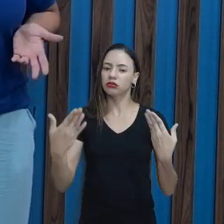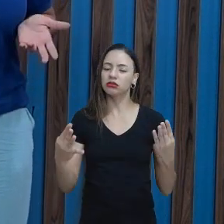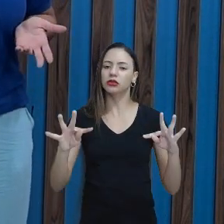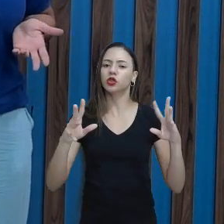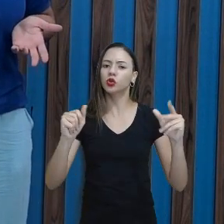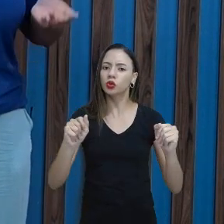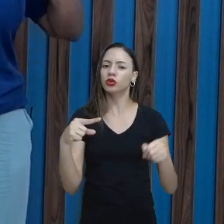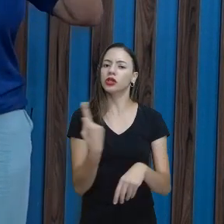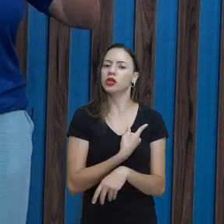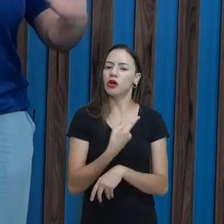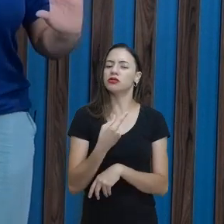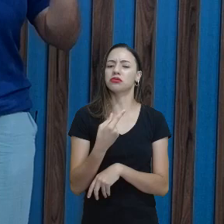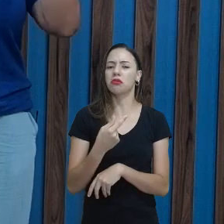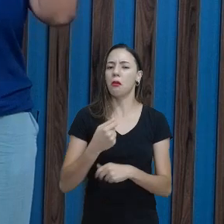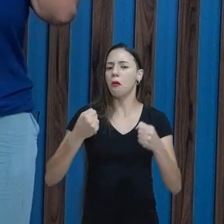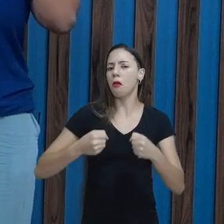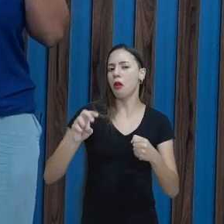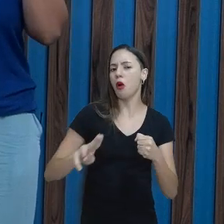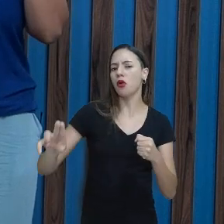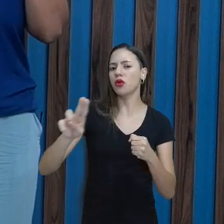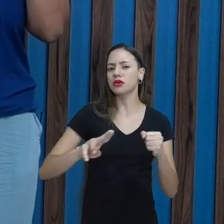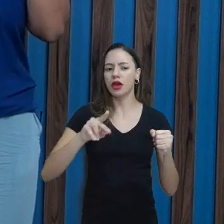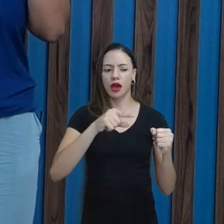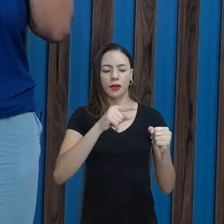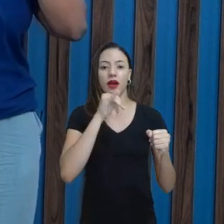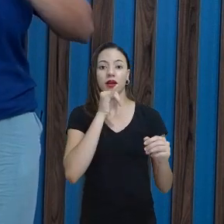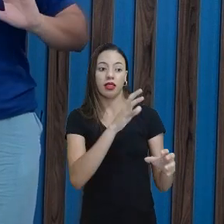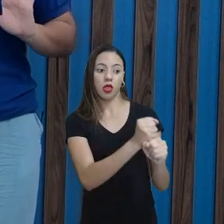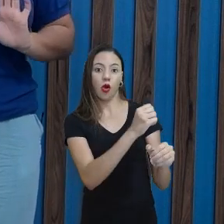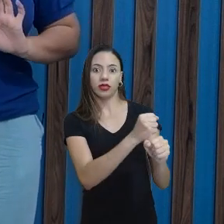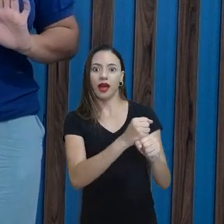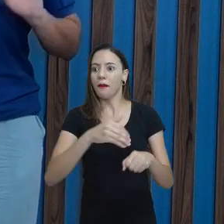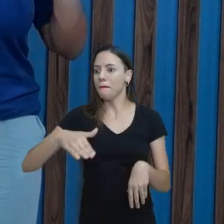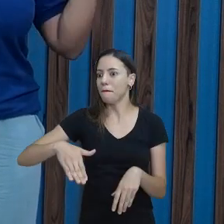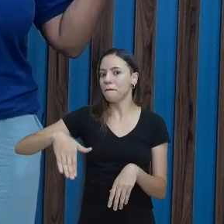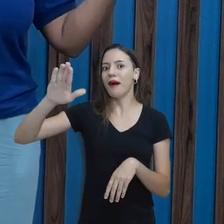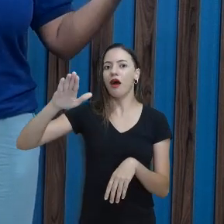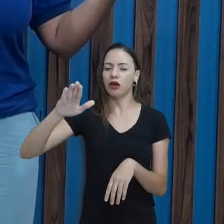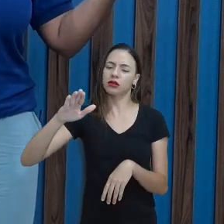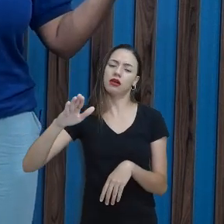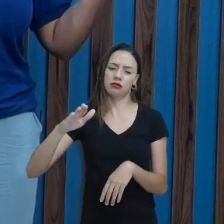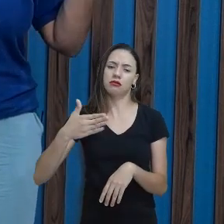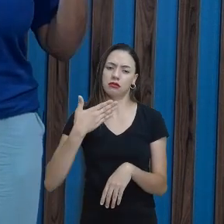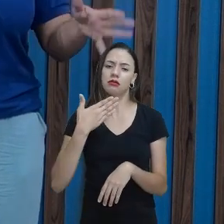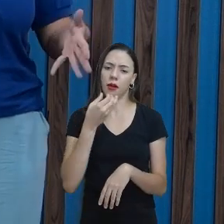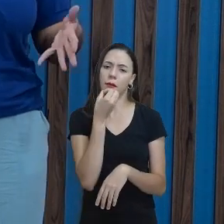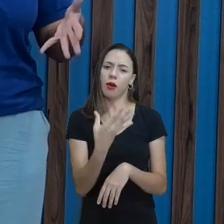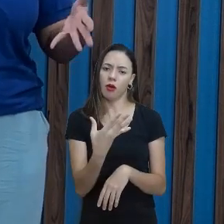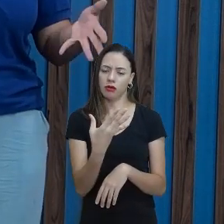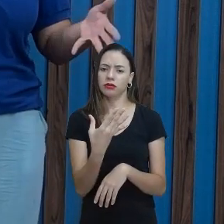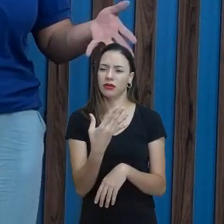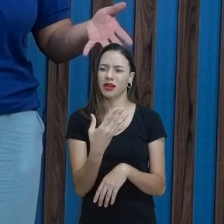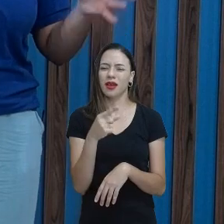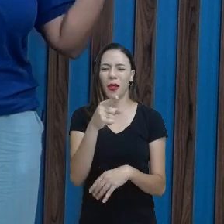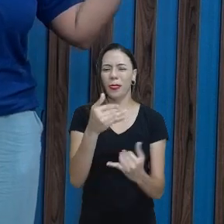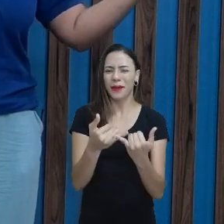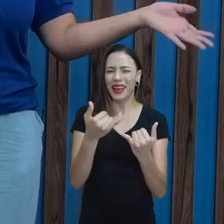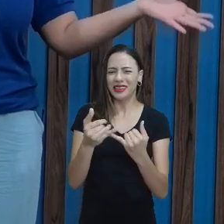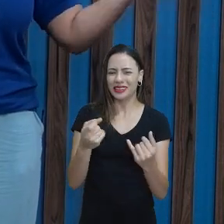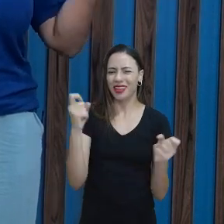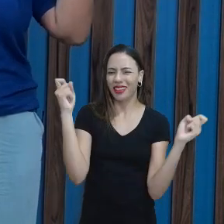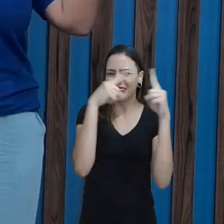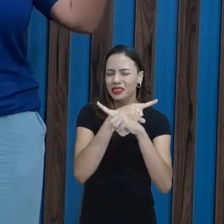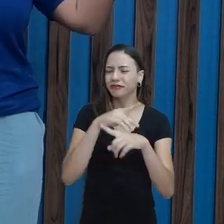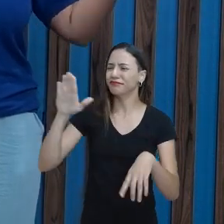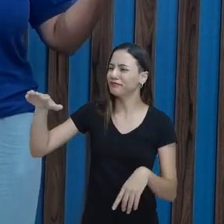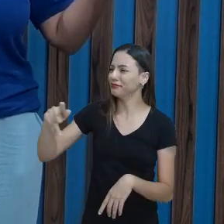aumentar a nota, né, para que a gente possa ter um pouquinho mais de nota, ajuda. Tudo isso é prática, né? De cara pode parecer muito difícil.